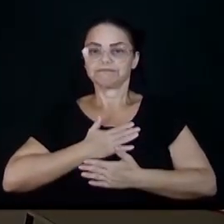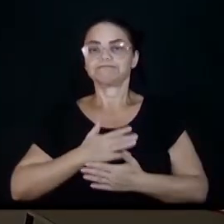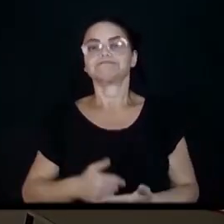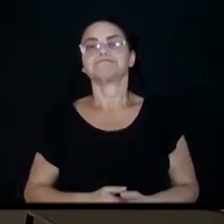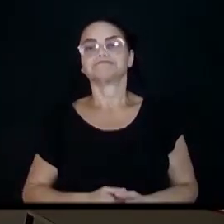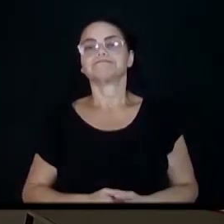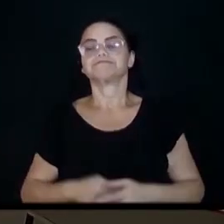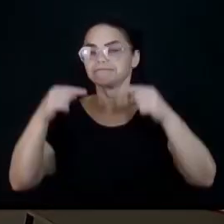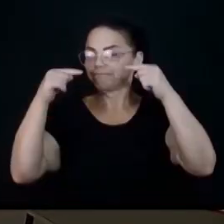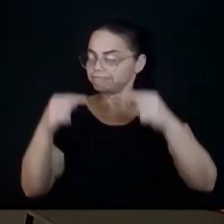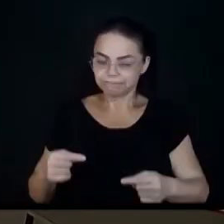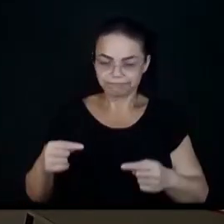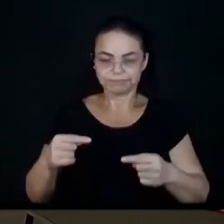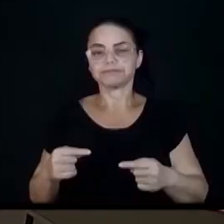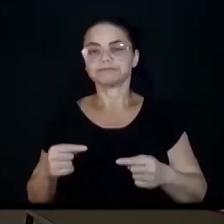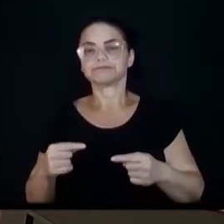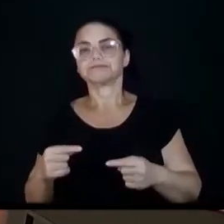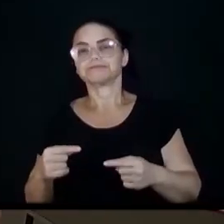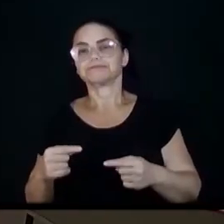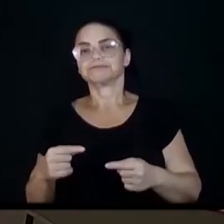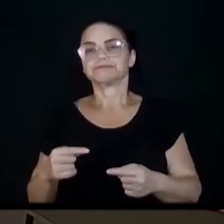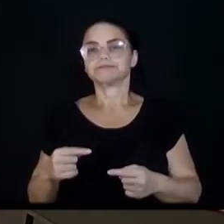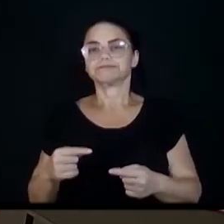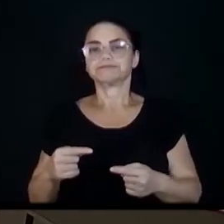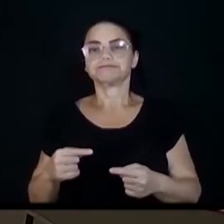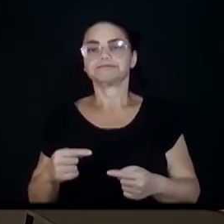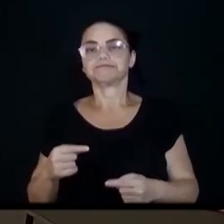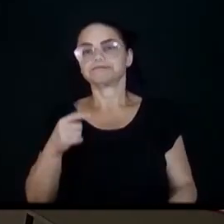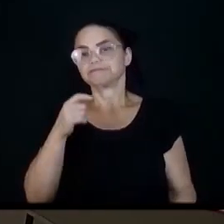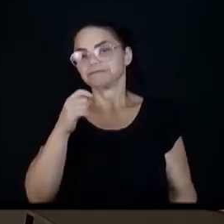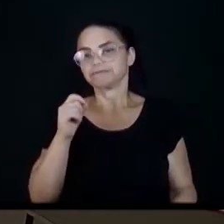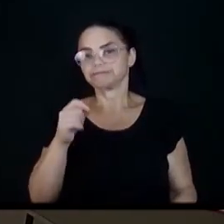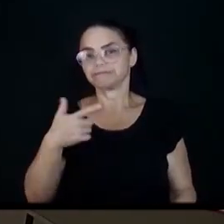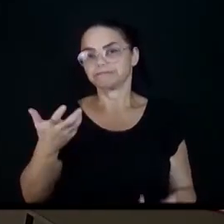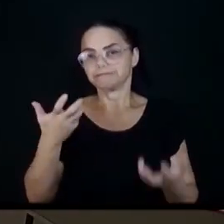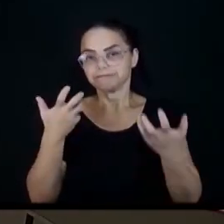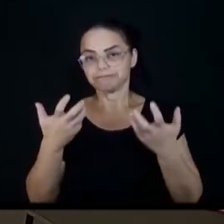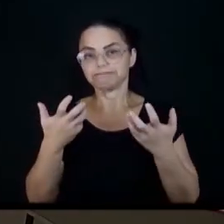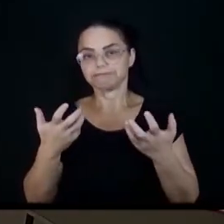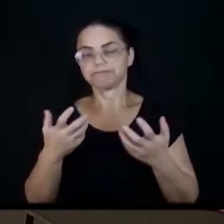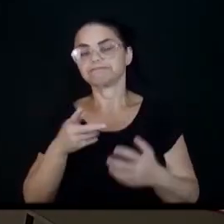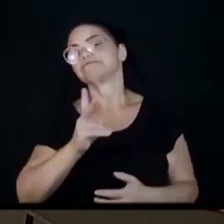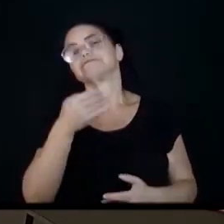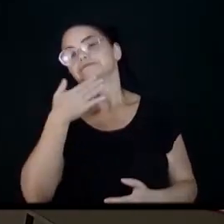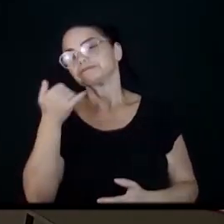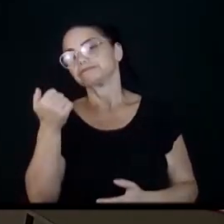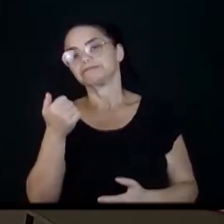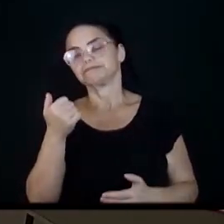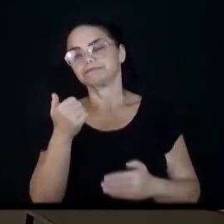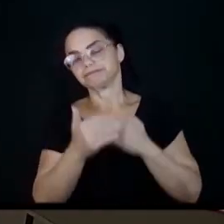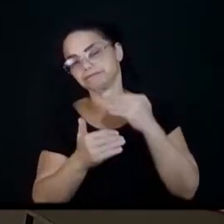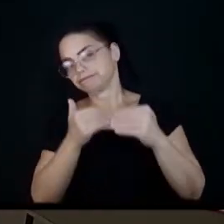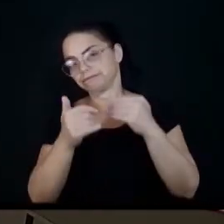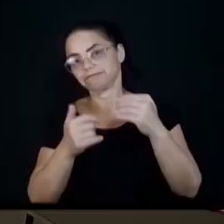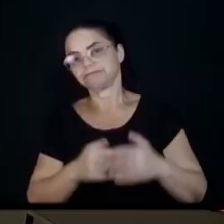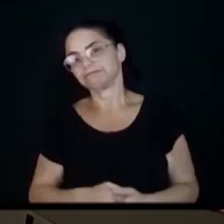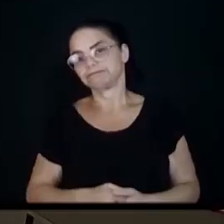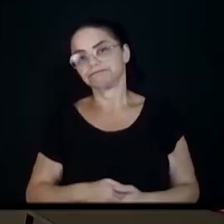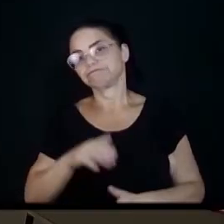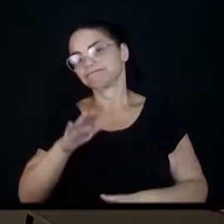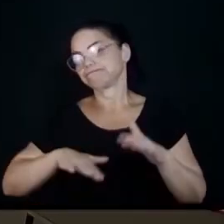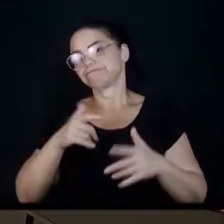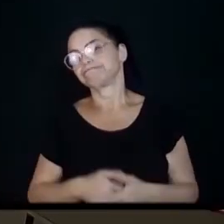desafio, né, no sentido assim de nós queremos sempre oferecer mais e melhor. E muitas vezes a gente fica um